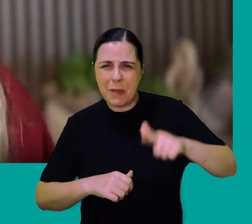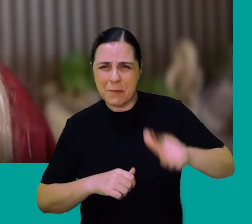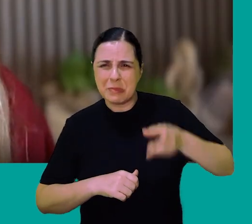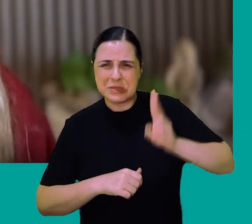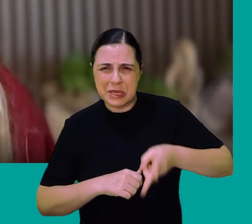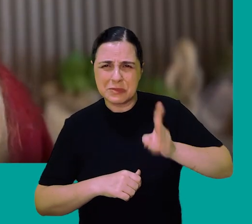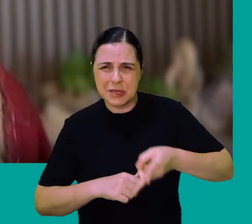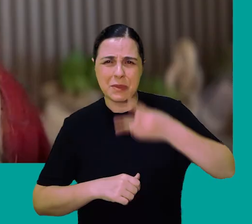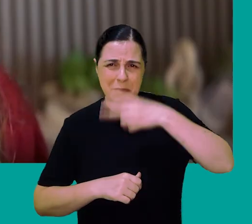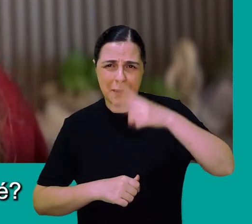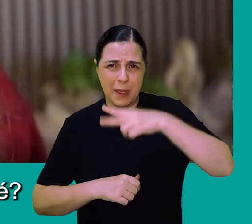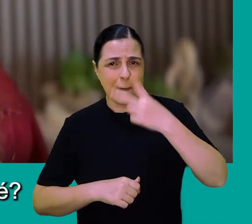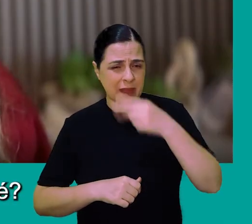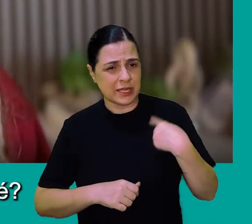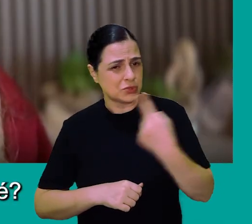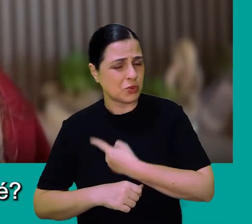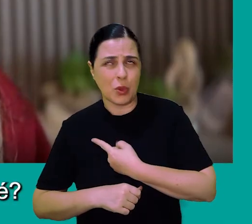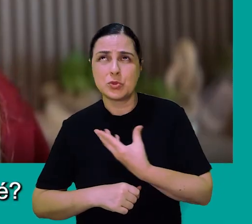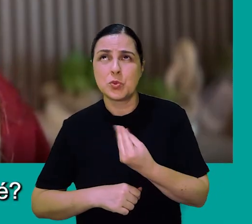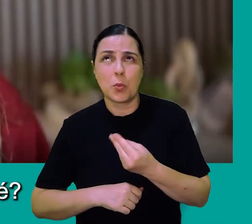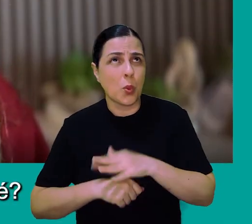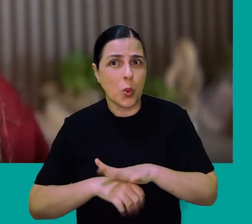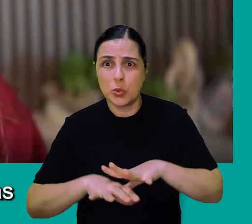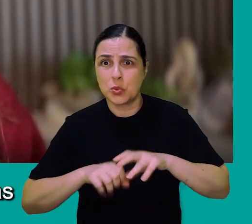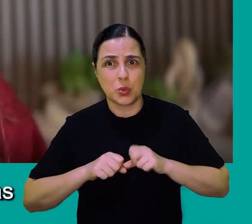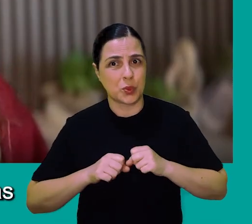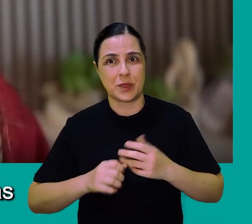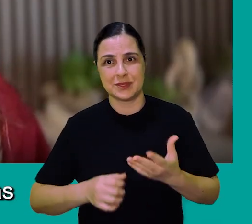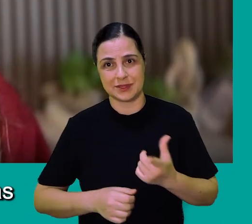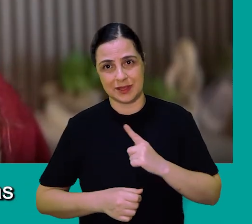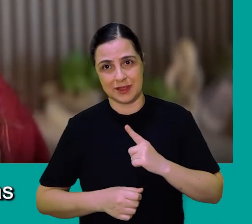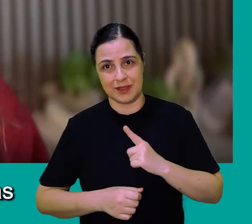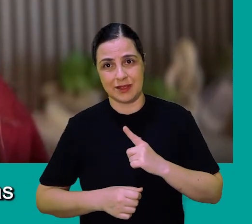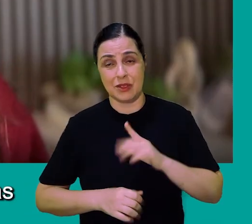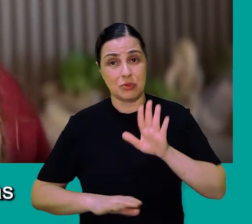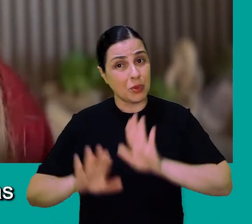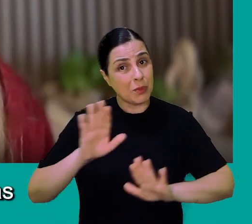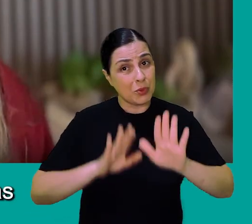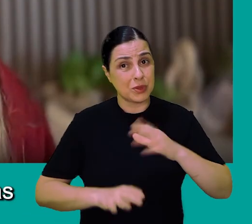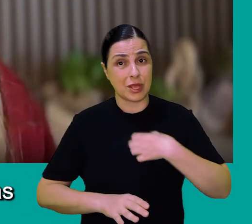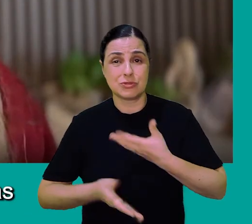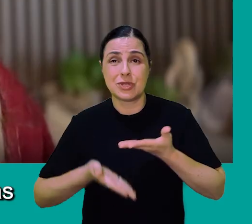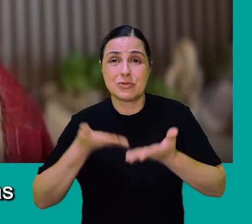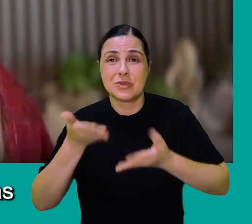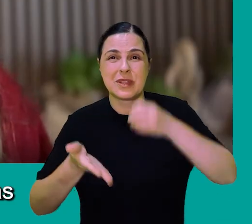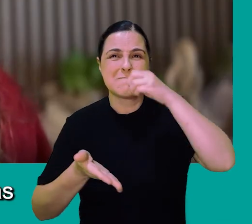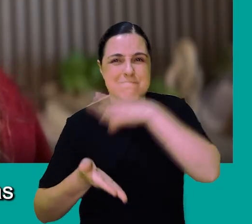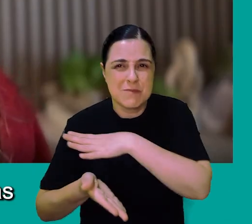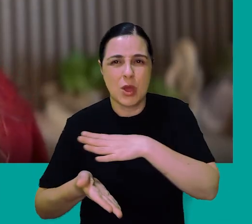que a gente está muito adoecido. Então, se eu não tomar cuidado, né, lá na microagressão, nesses pequenos